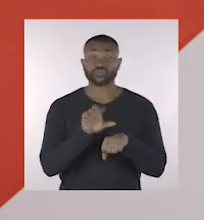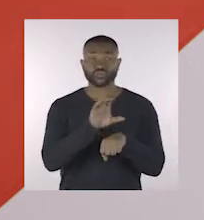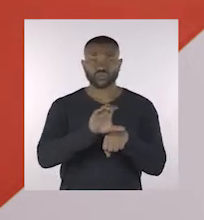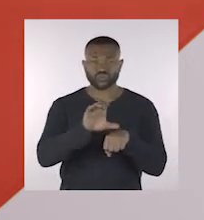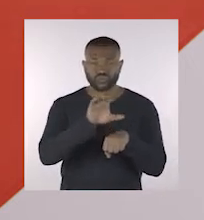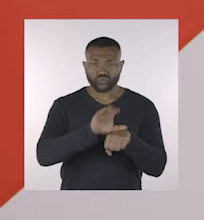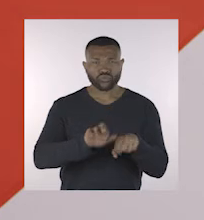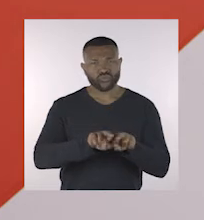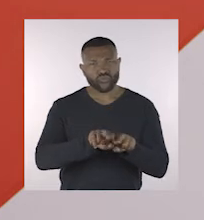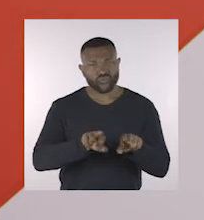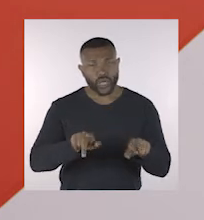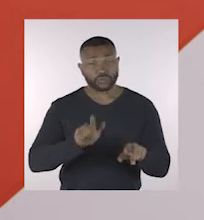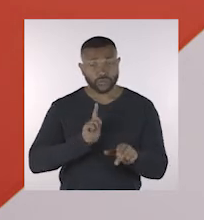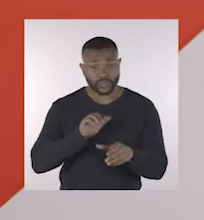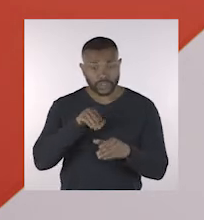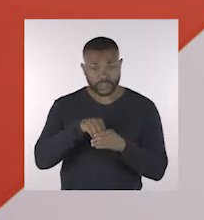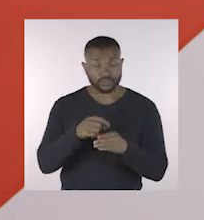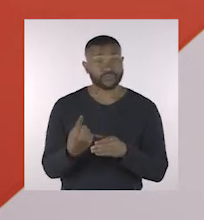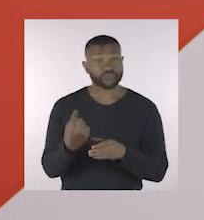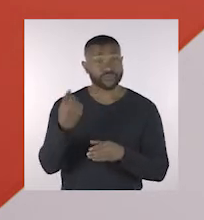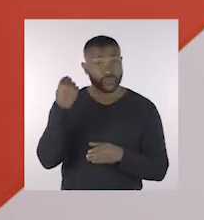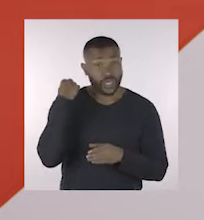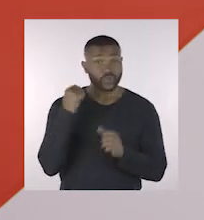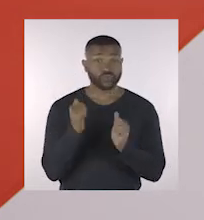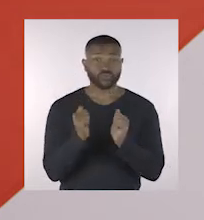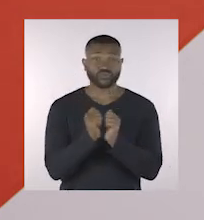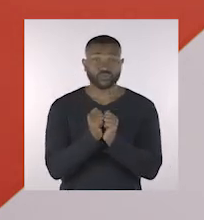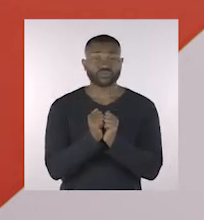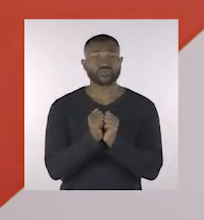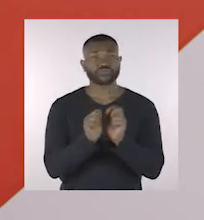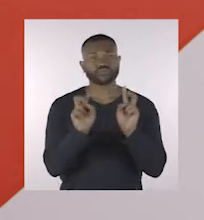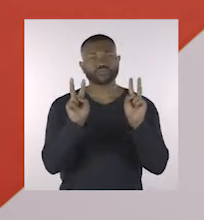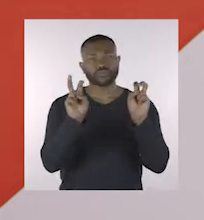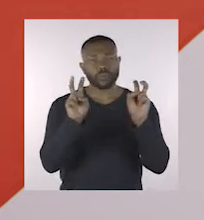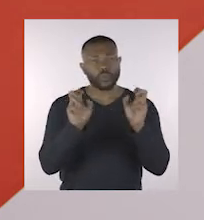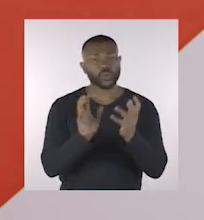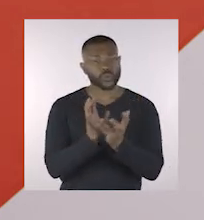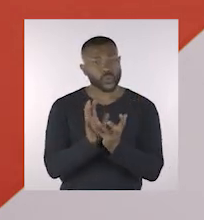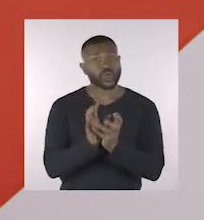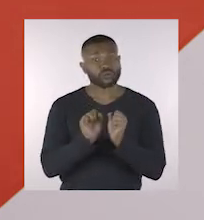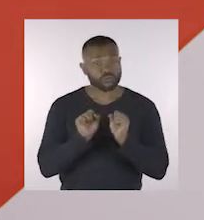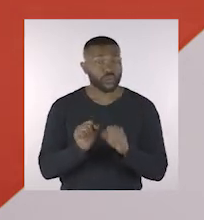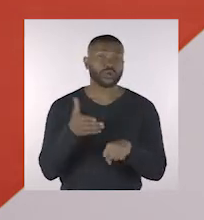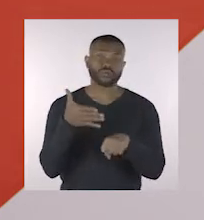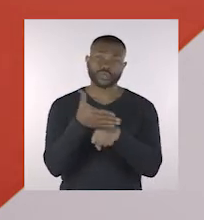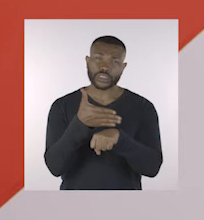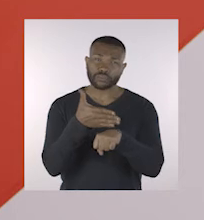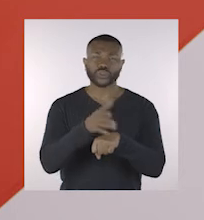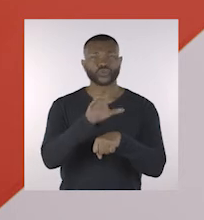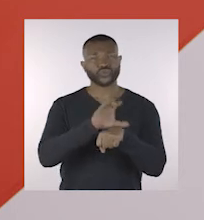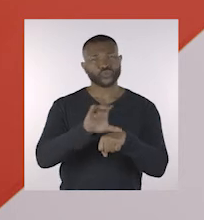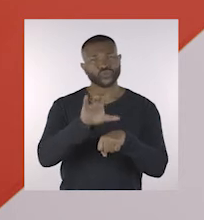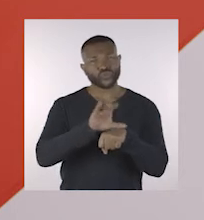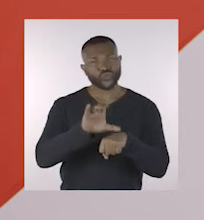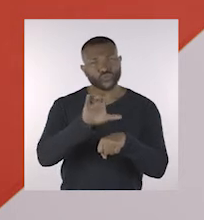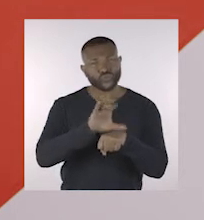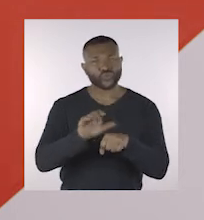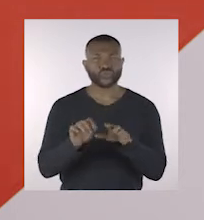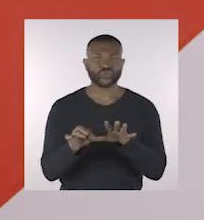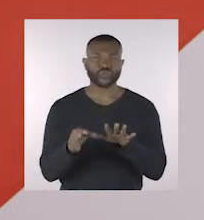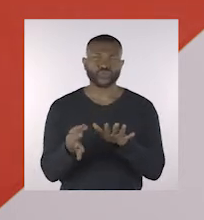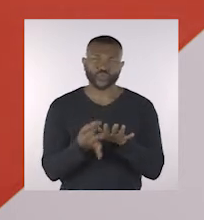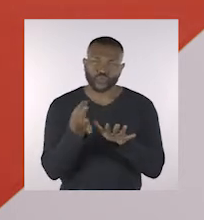por isso de vários cursos que nós fizemos na nossa época com relacionado que a comunidade podia participar